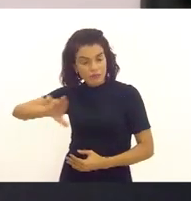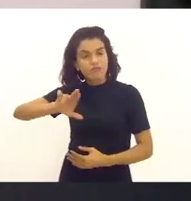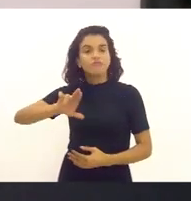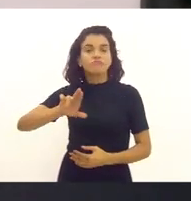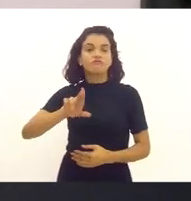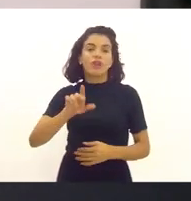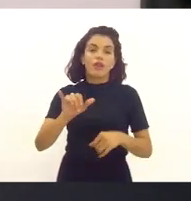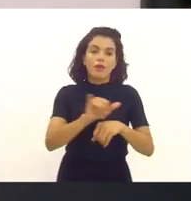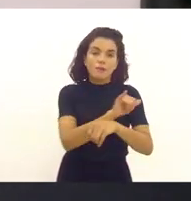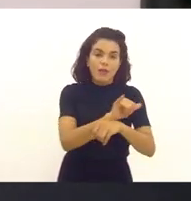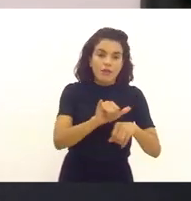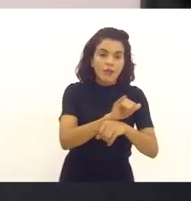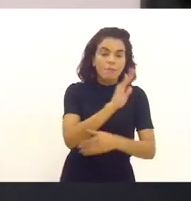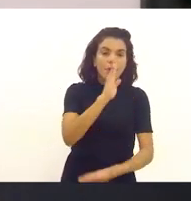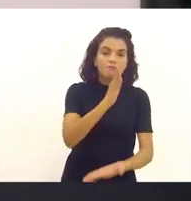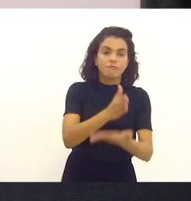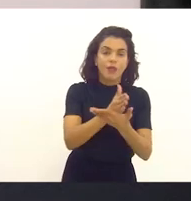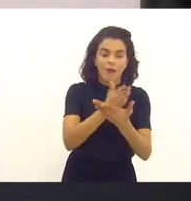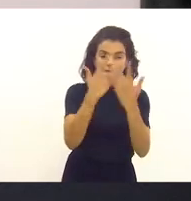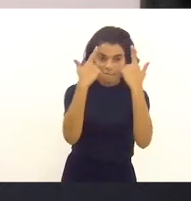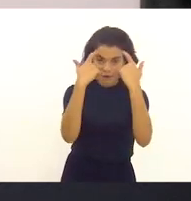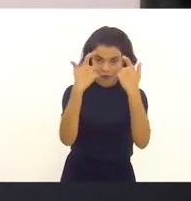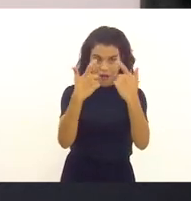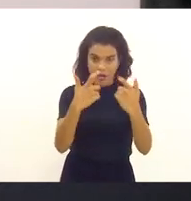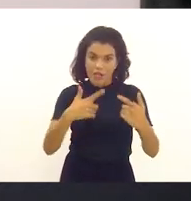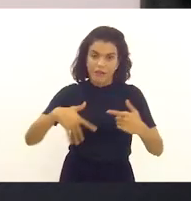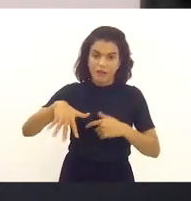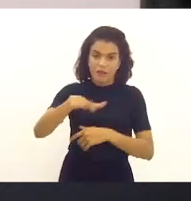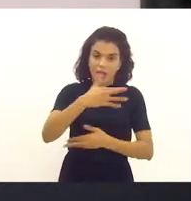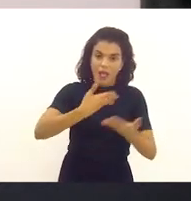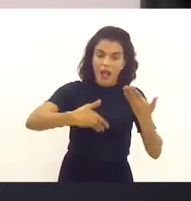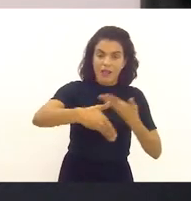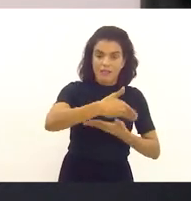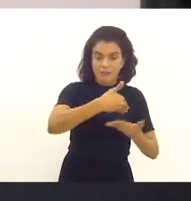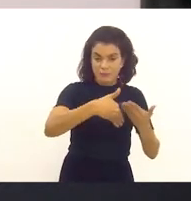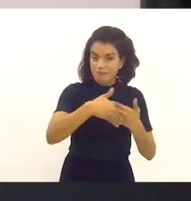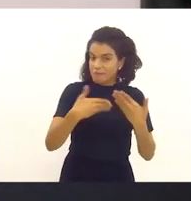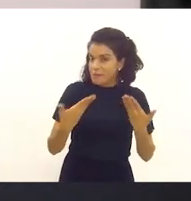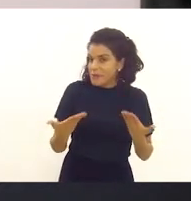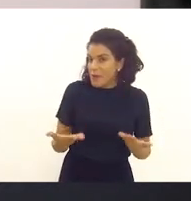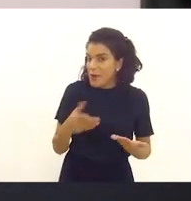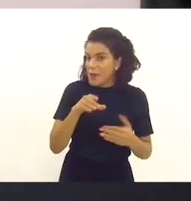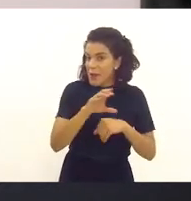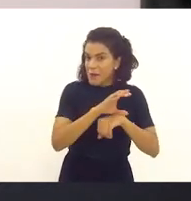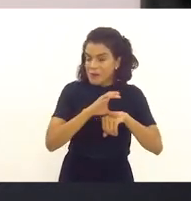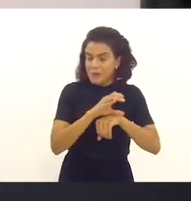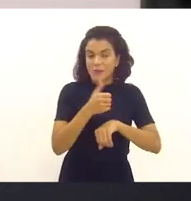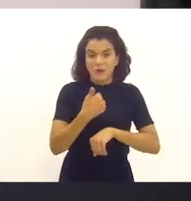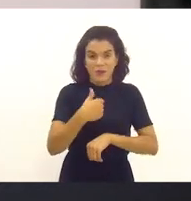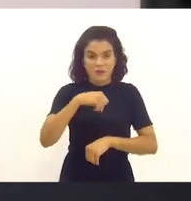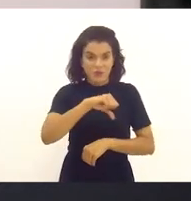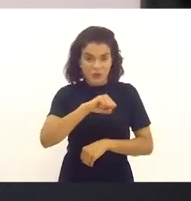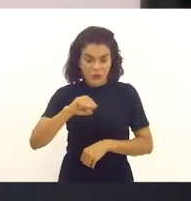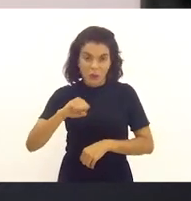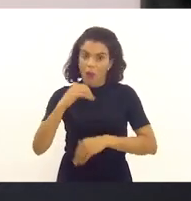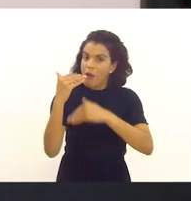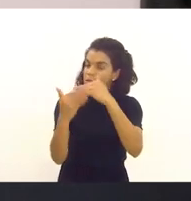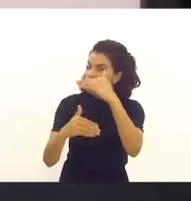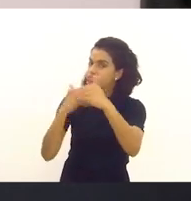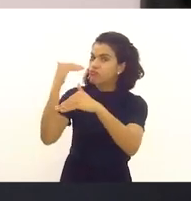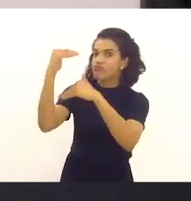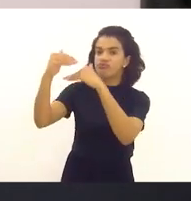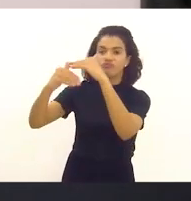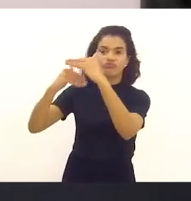mecanismo para coibir a violência no âmbito das suas relações então aqui já na Constituição de 88 nós tivemos uma grande evolução